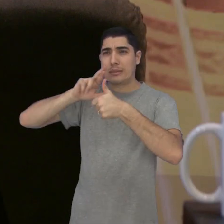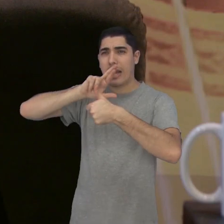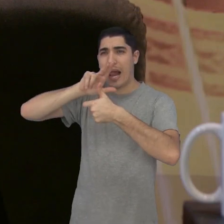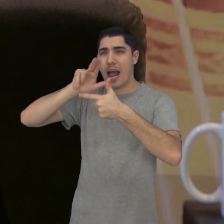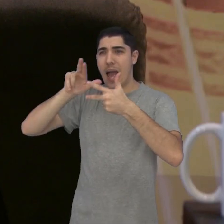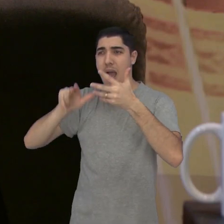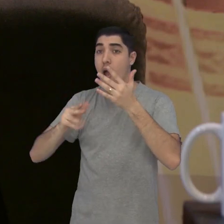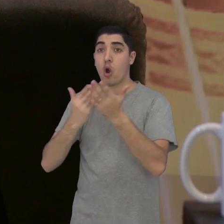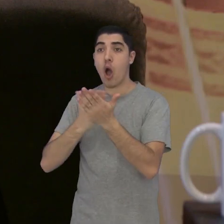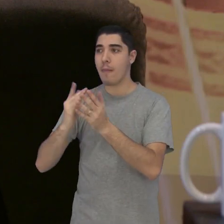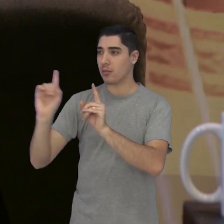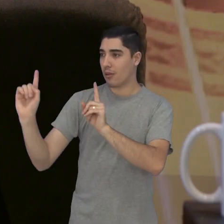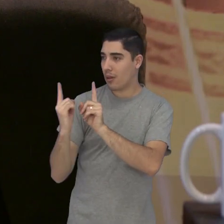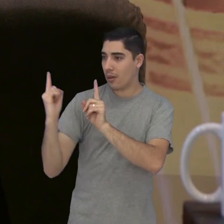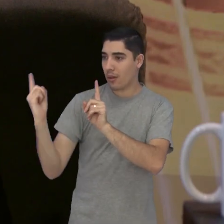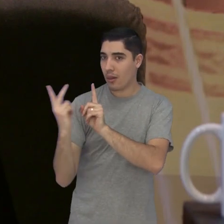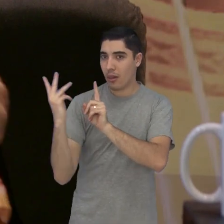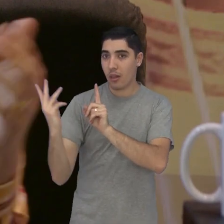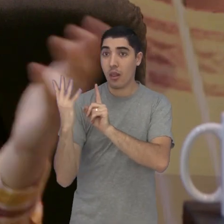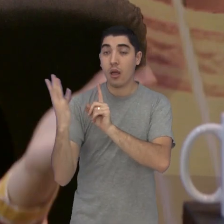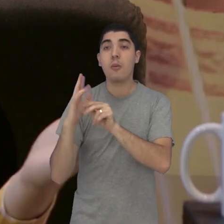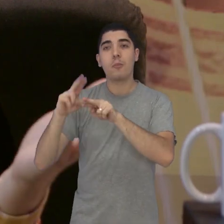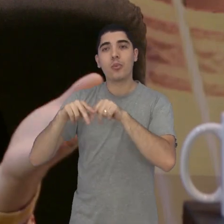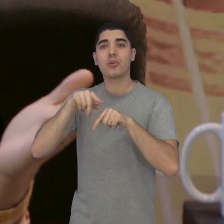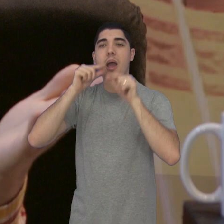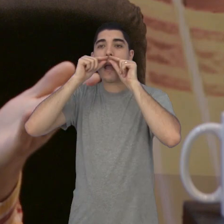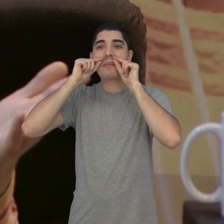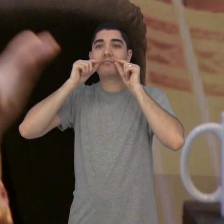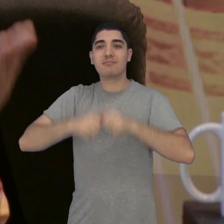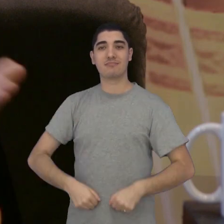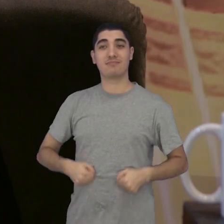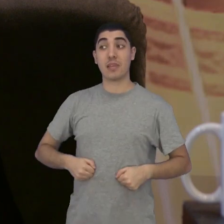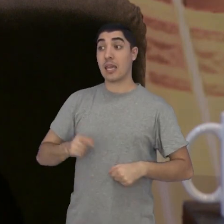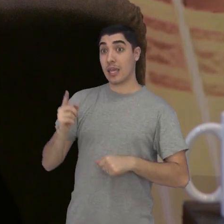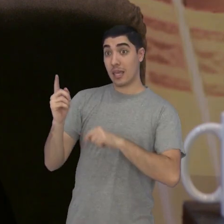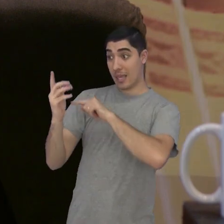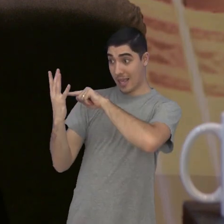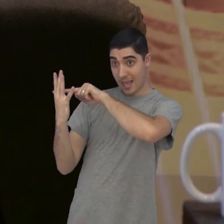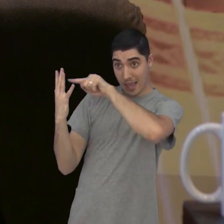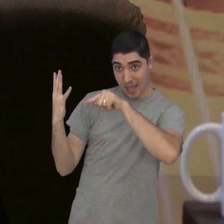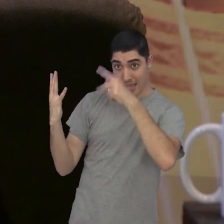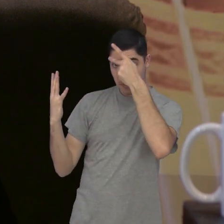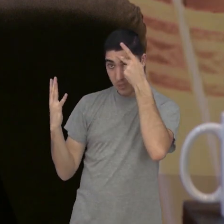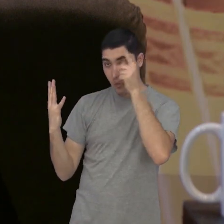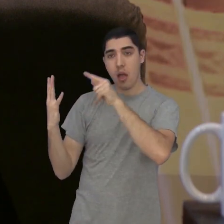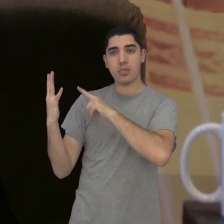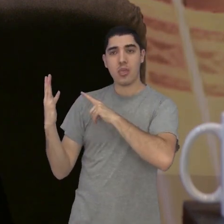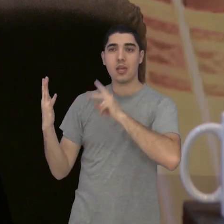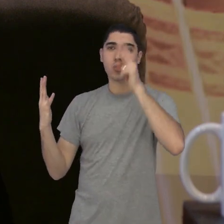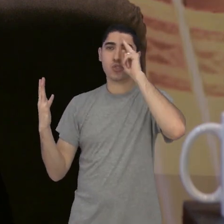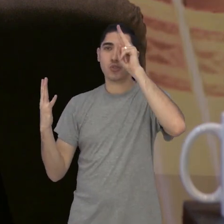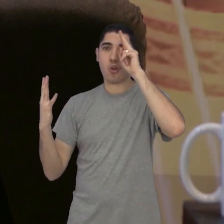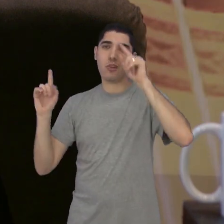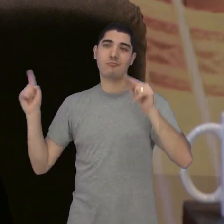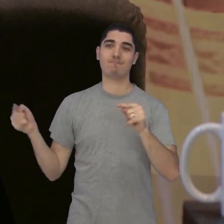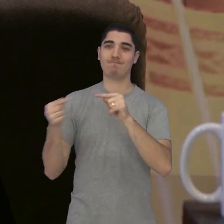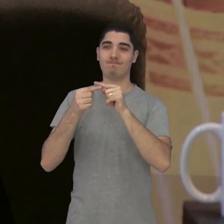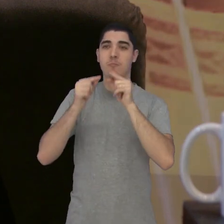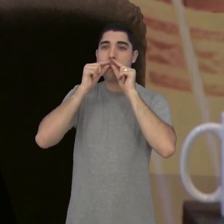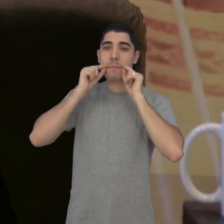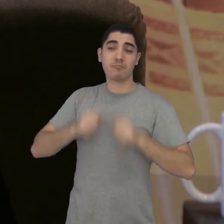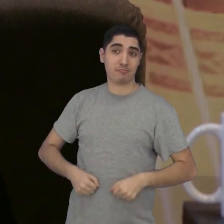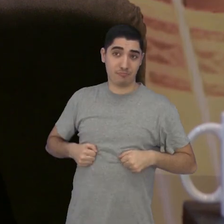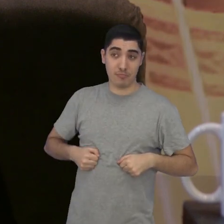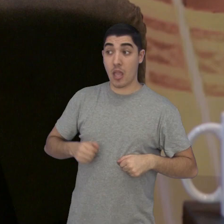que se aproximaram de mim por conta do Mazzaropi. E essas pessoas têm as suas histórias, né, junto com